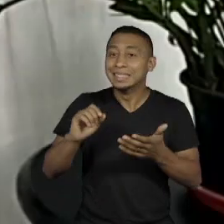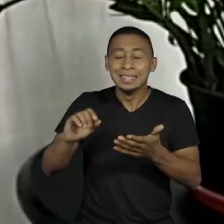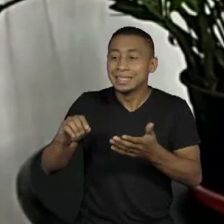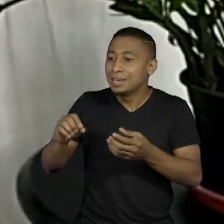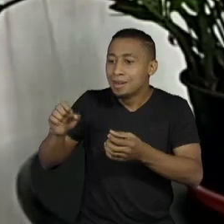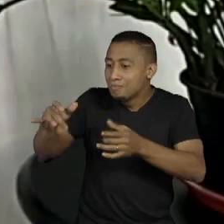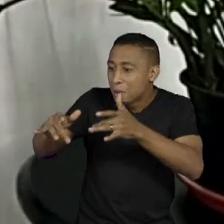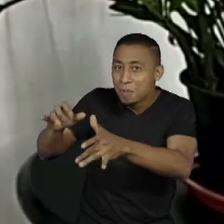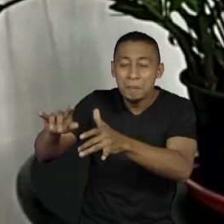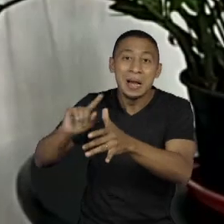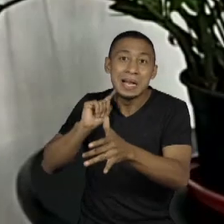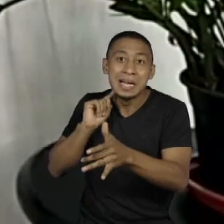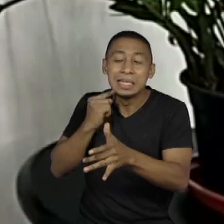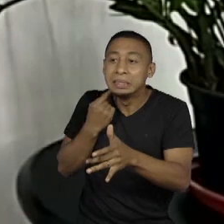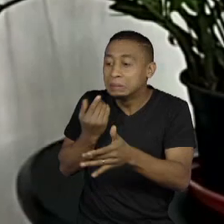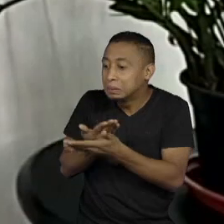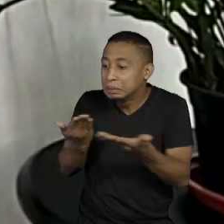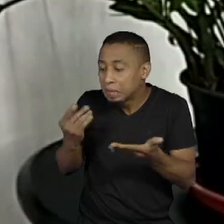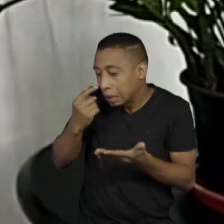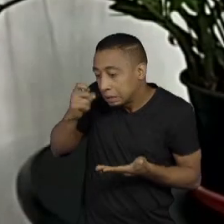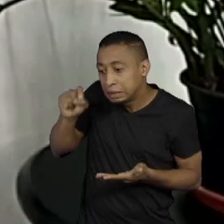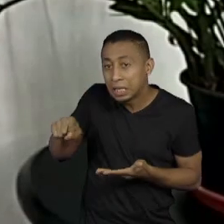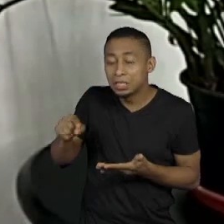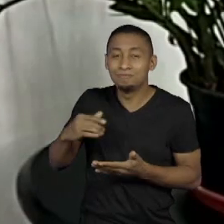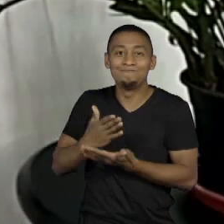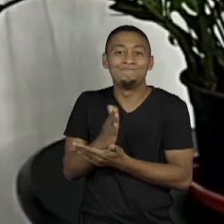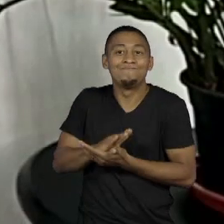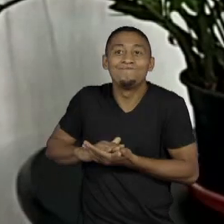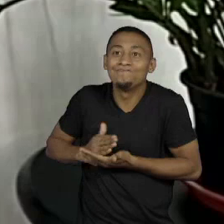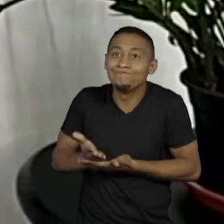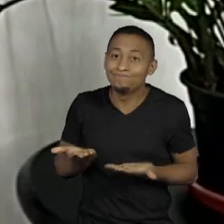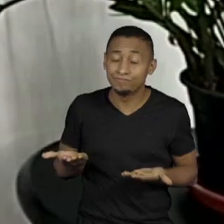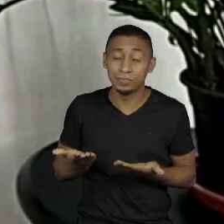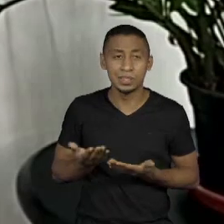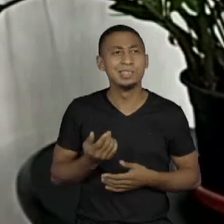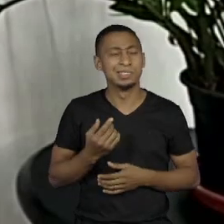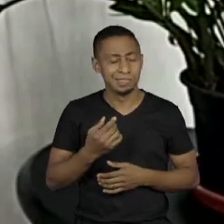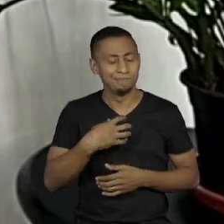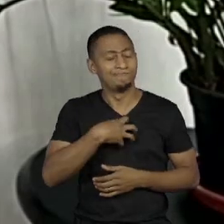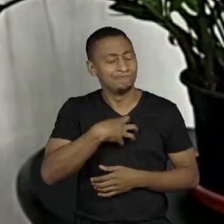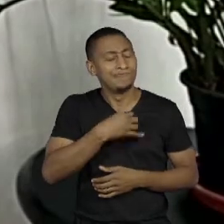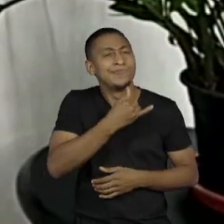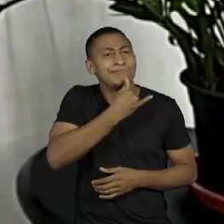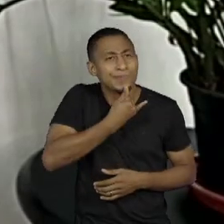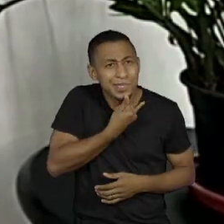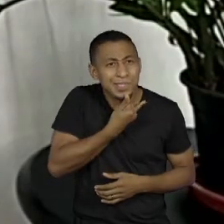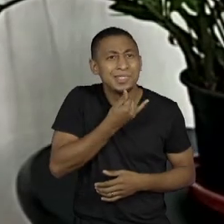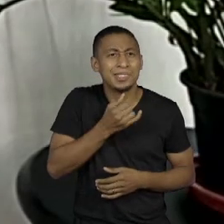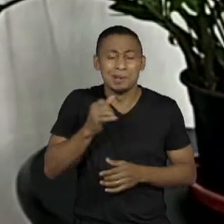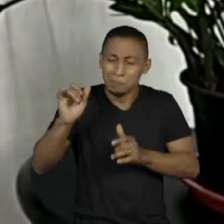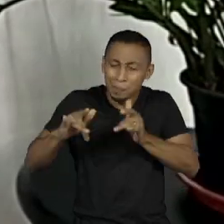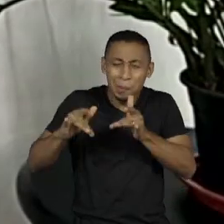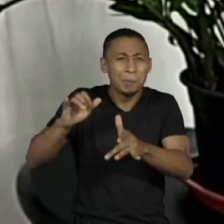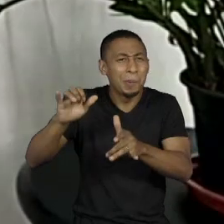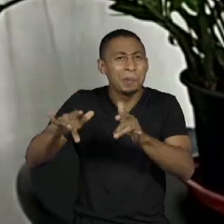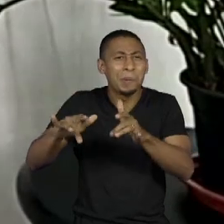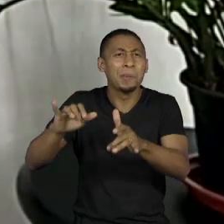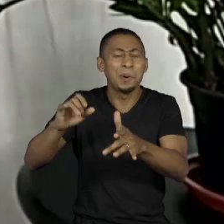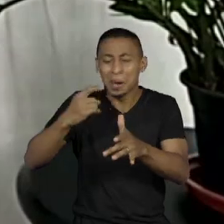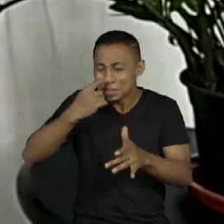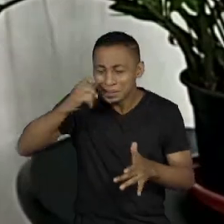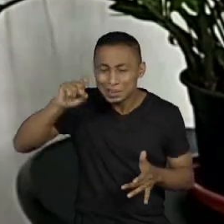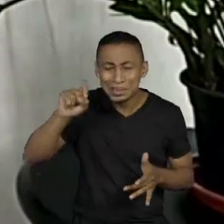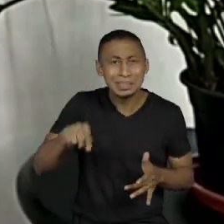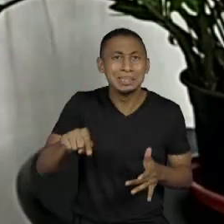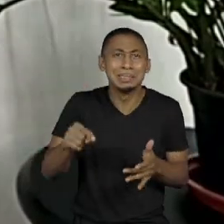gente ficava sempre muito triste, né? Porque olha quanto resíduo a gente estava gerando e estava indo para o aterro, né?